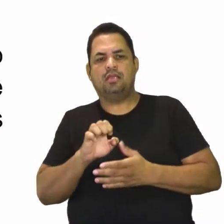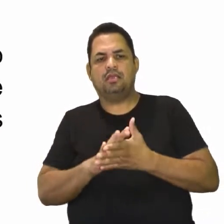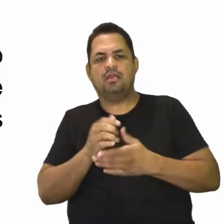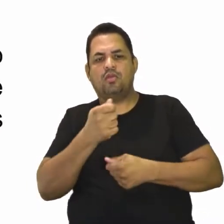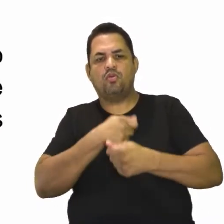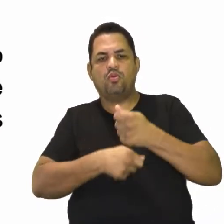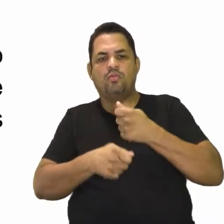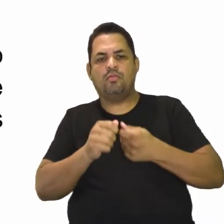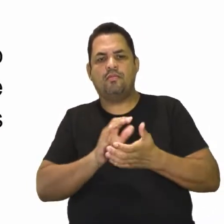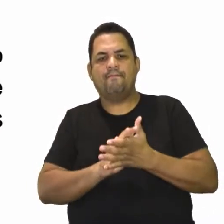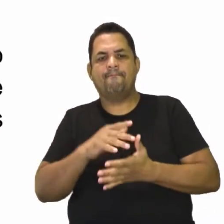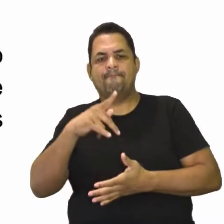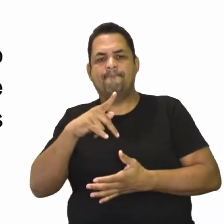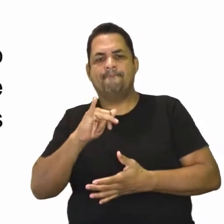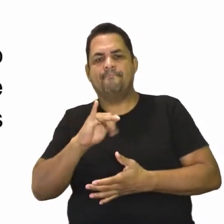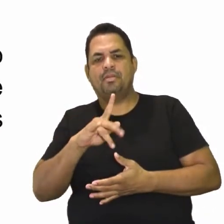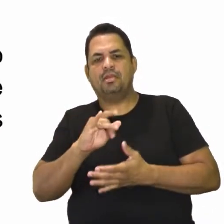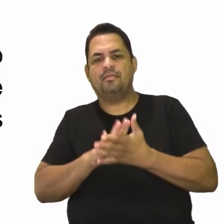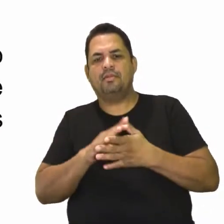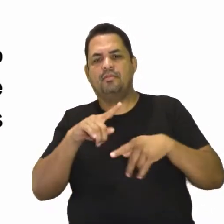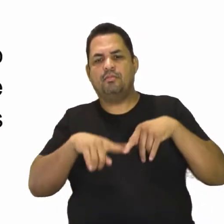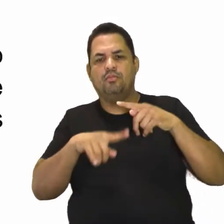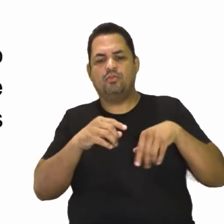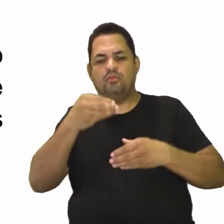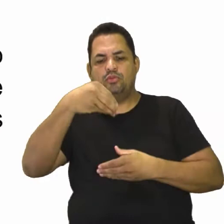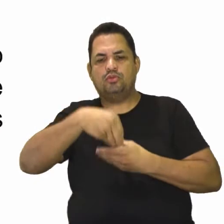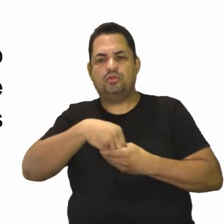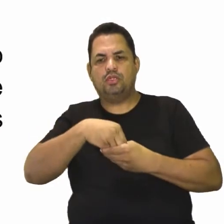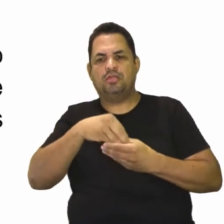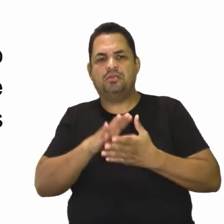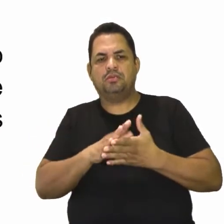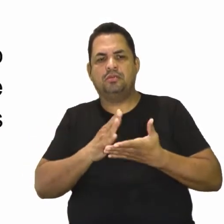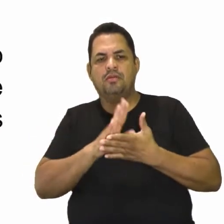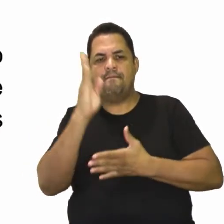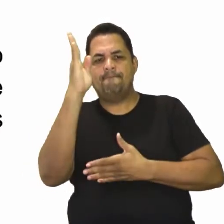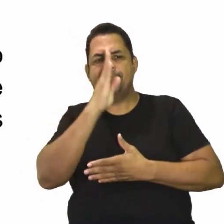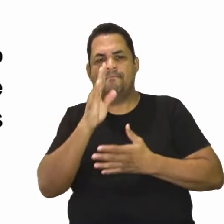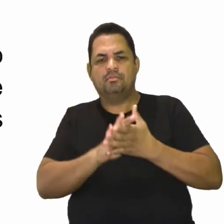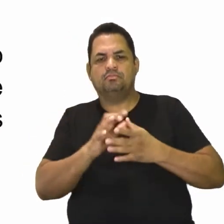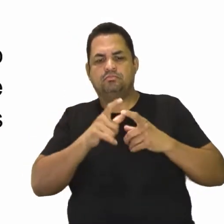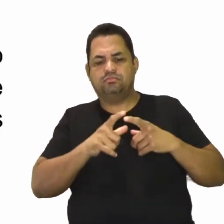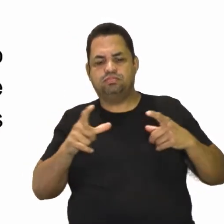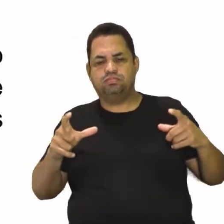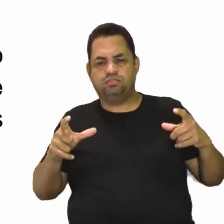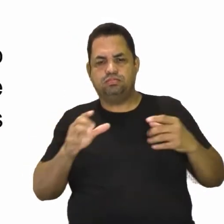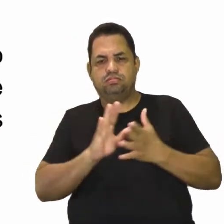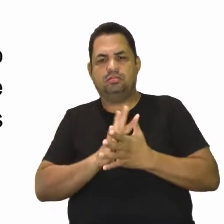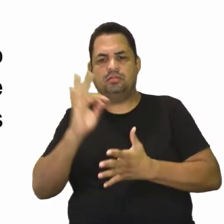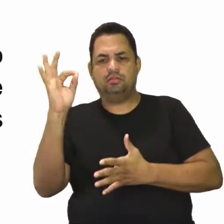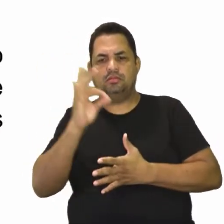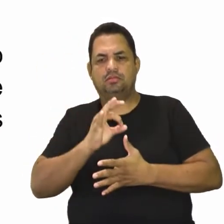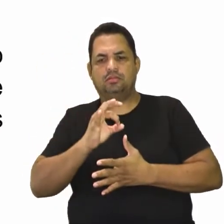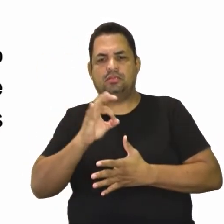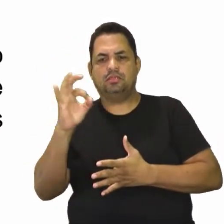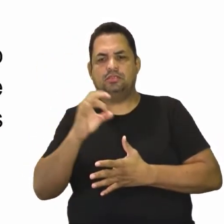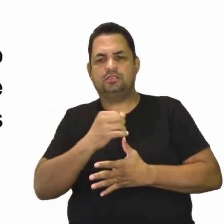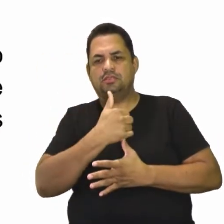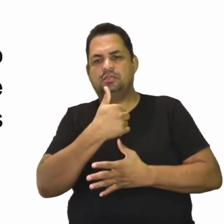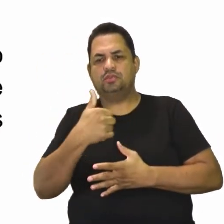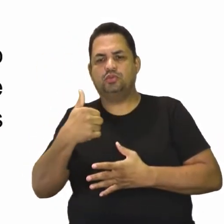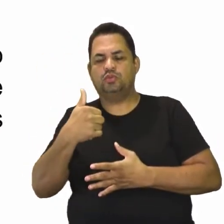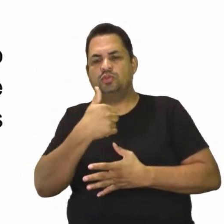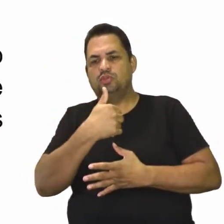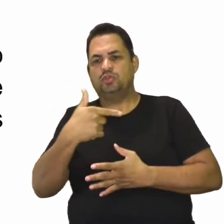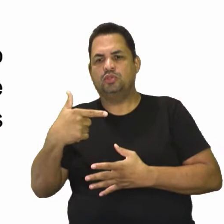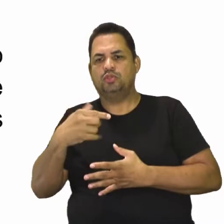econômico. O PIB, Produto Interno Bruto, brasileiro, crescia na taxa de 12%. Gente, isso aí era